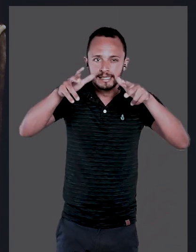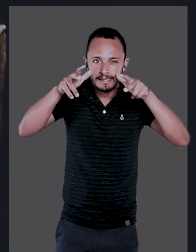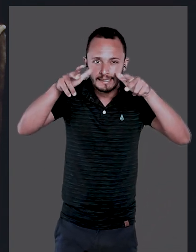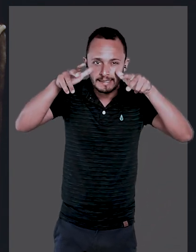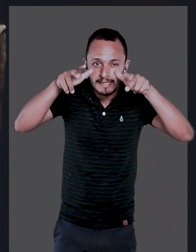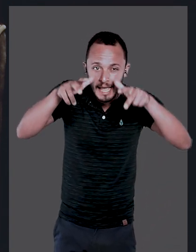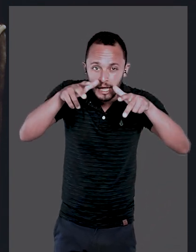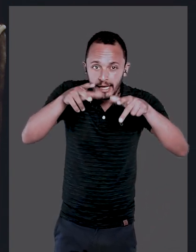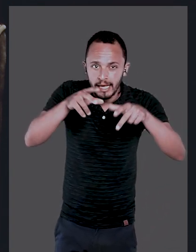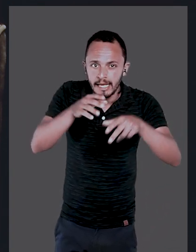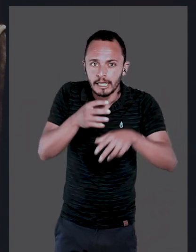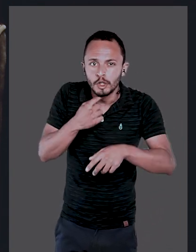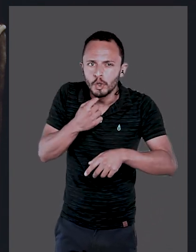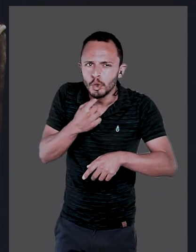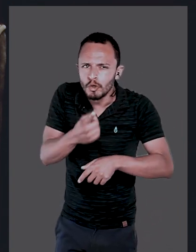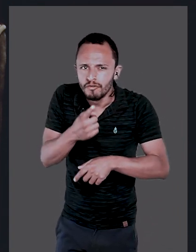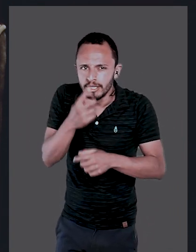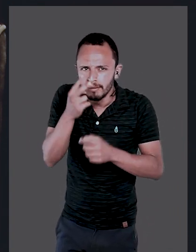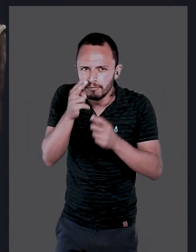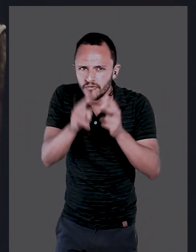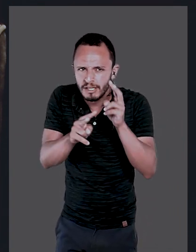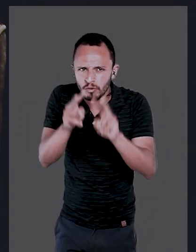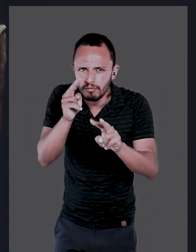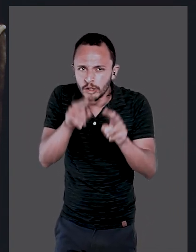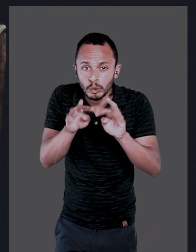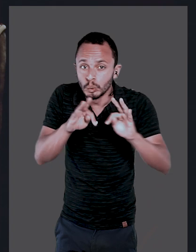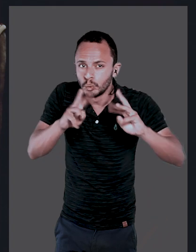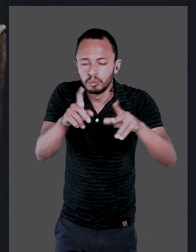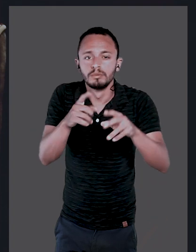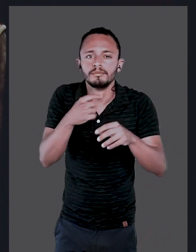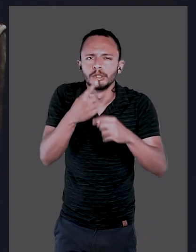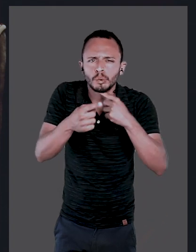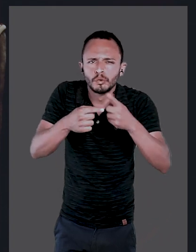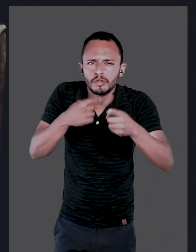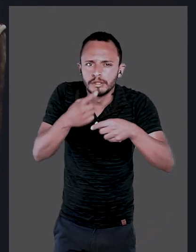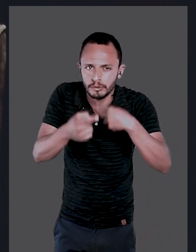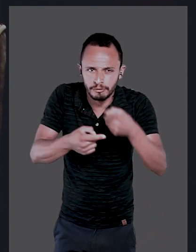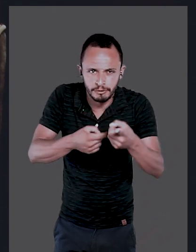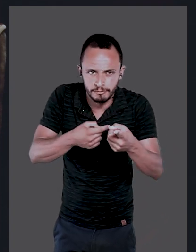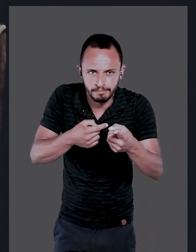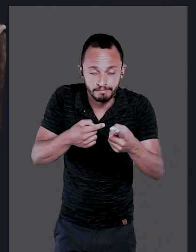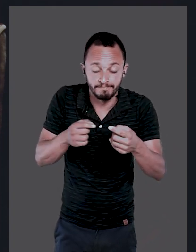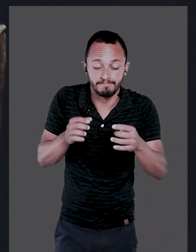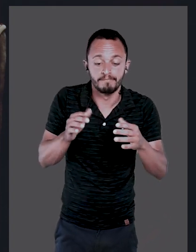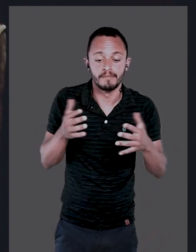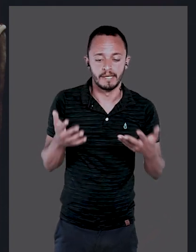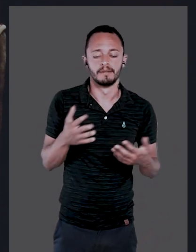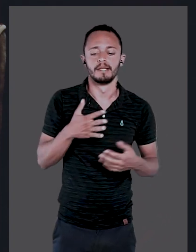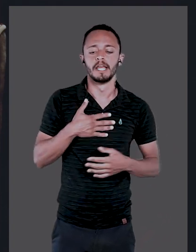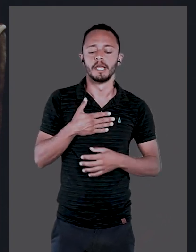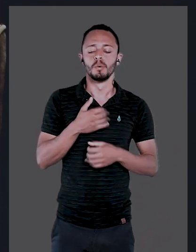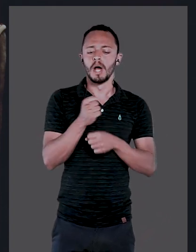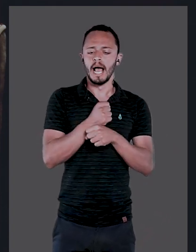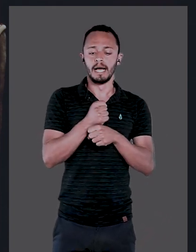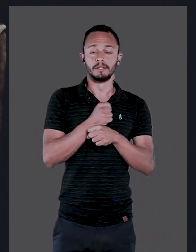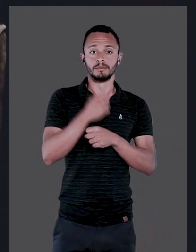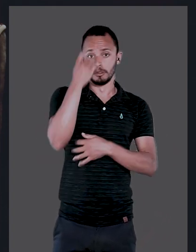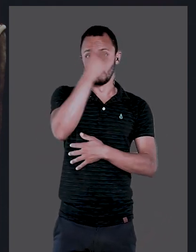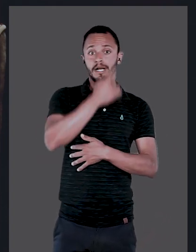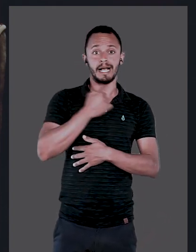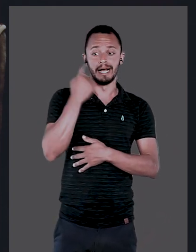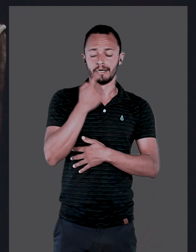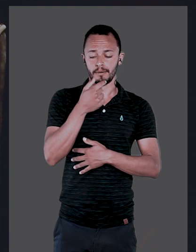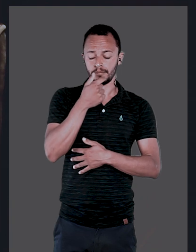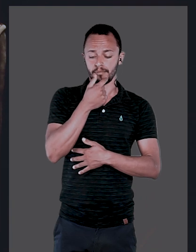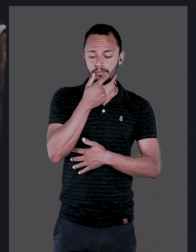é? A primeira coisa desagradável que me disseram há uns bons anos assim foi que, embora